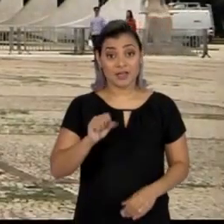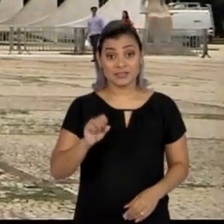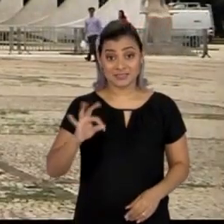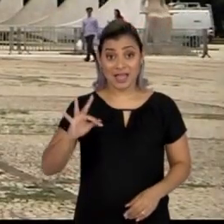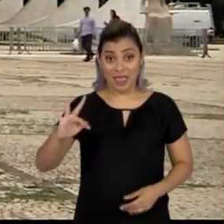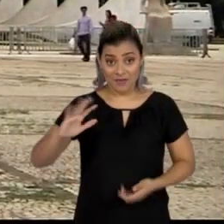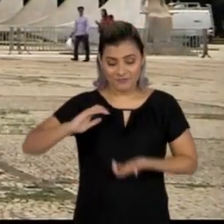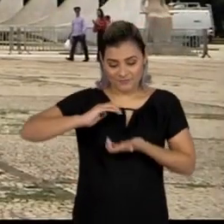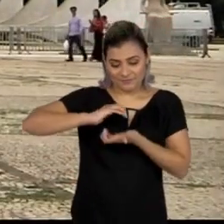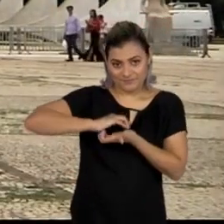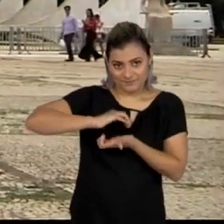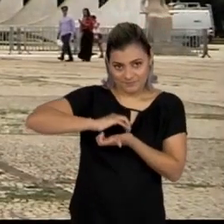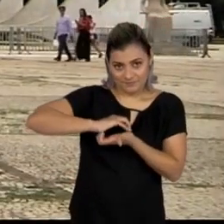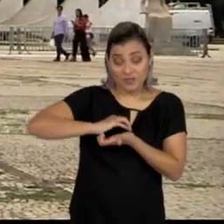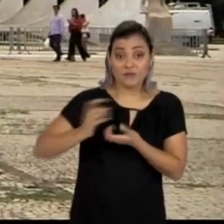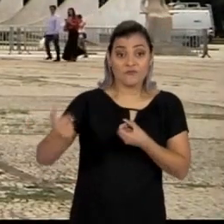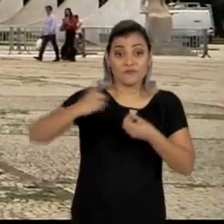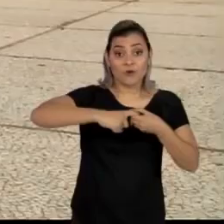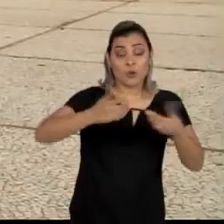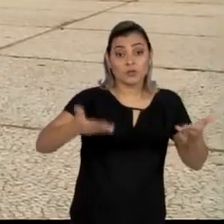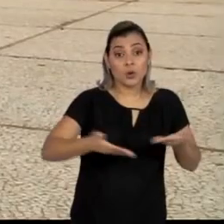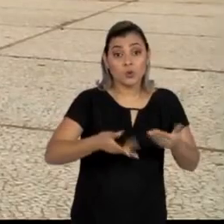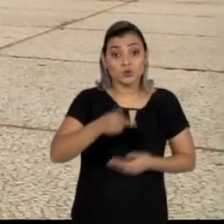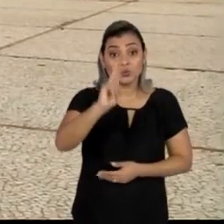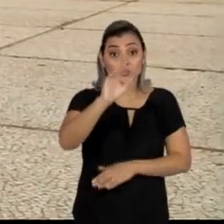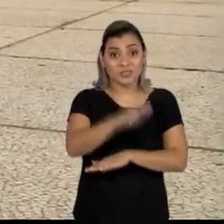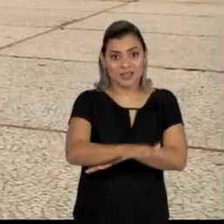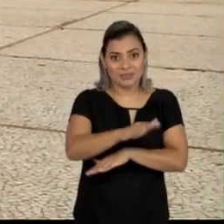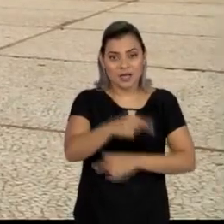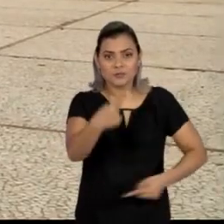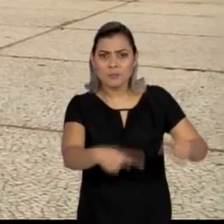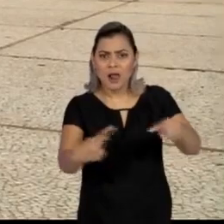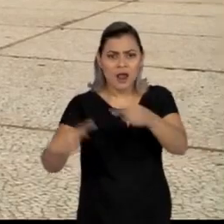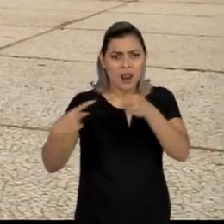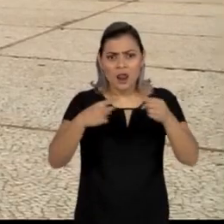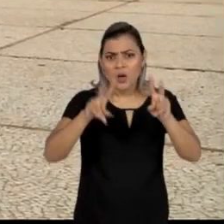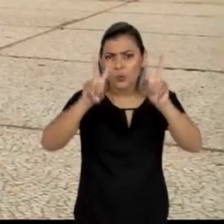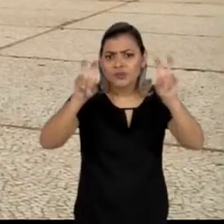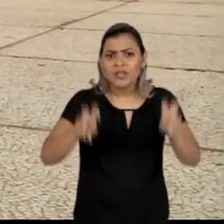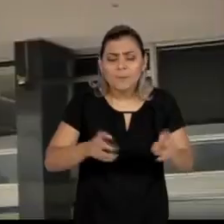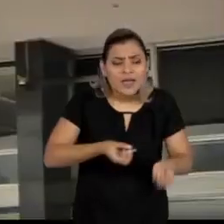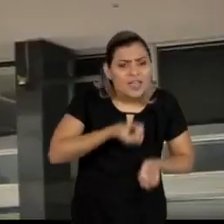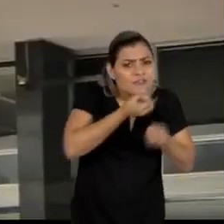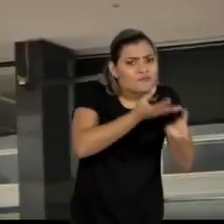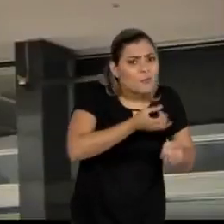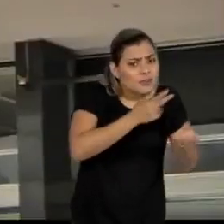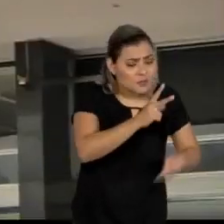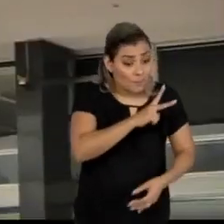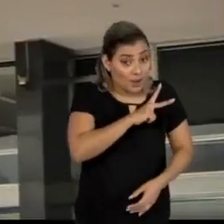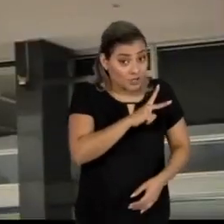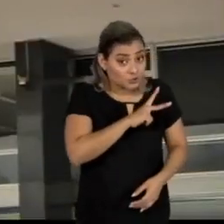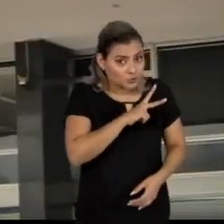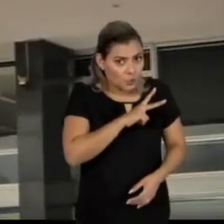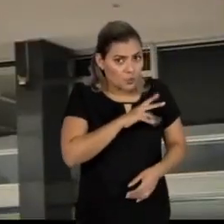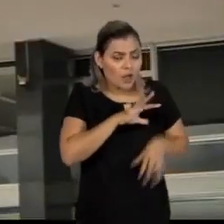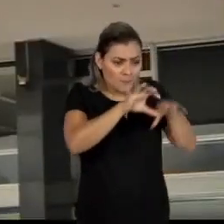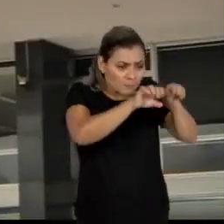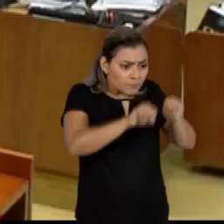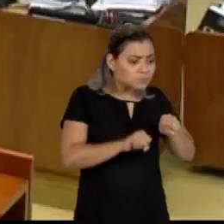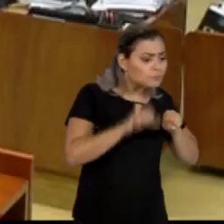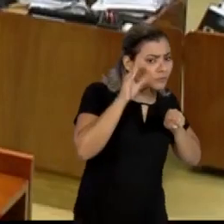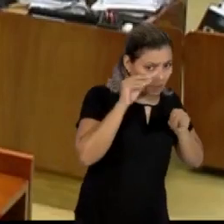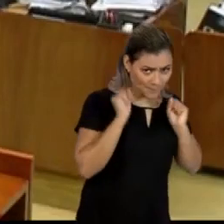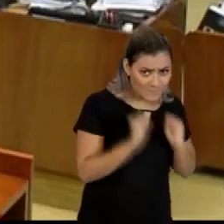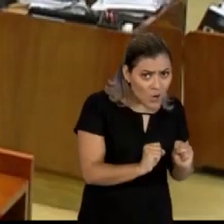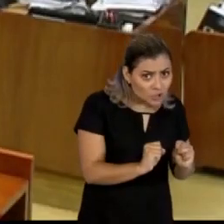Tribunal Federal retoma hoje, às 14h, a discussão sobre o uso de informações confidenciais em investigações